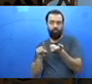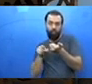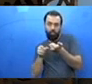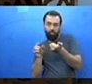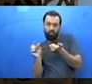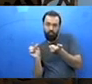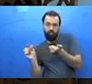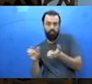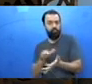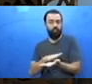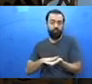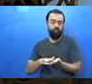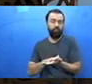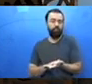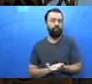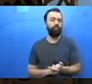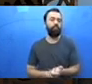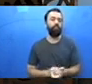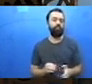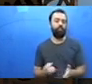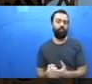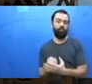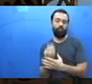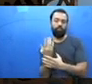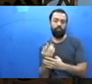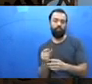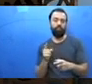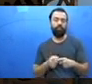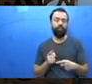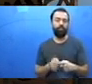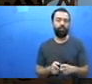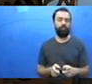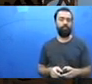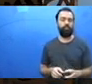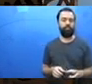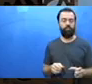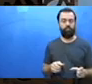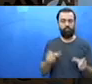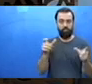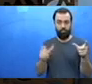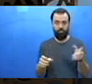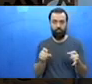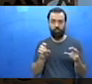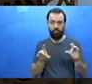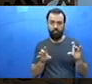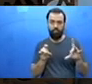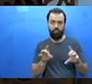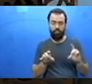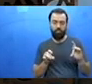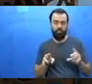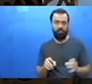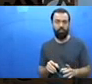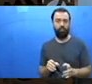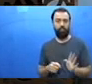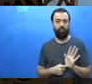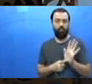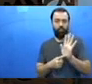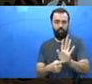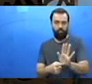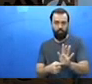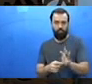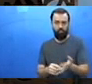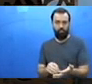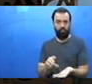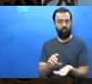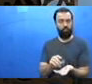dos comerciantes expressarem situações de lucro, representado aqui como mais, e prejuízo, que